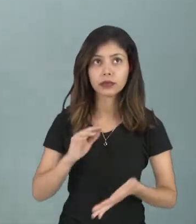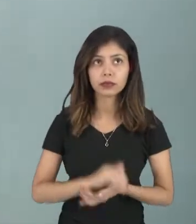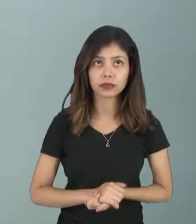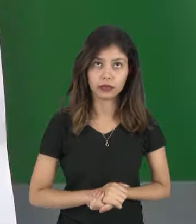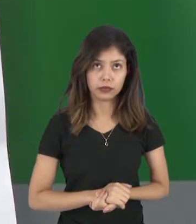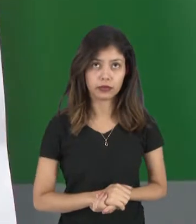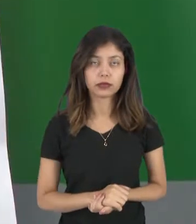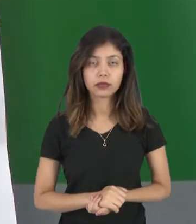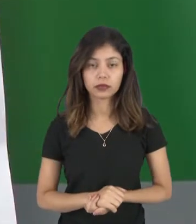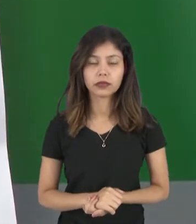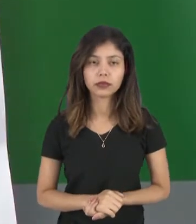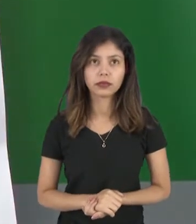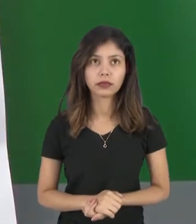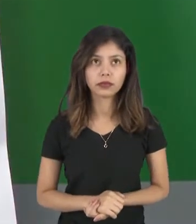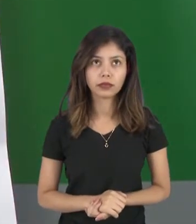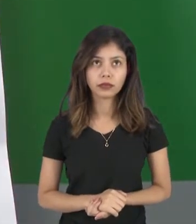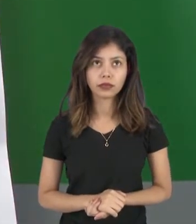lá.